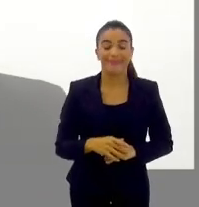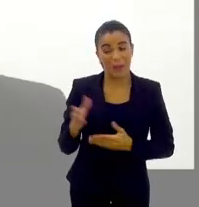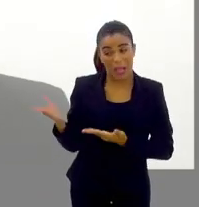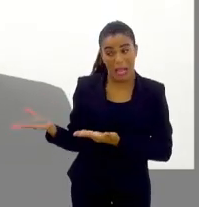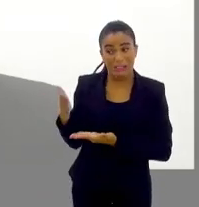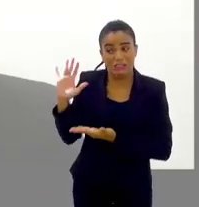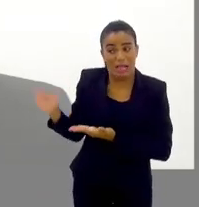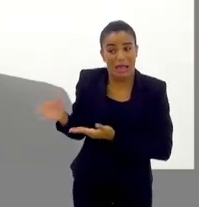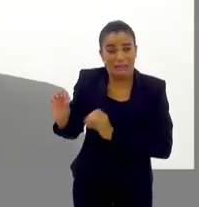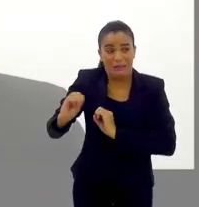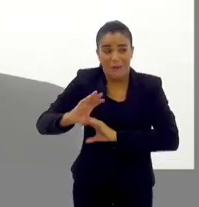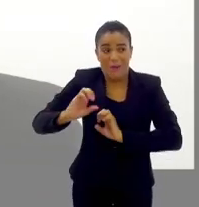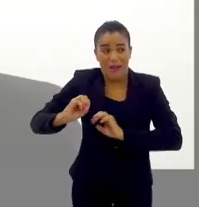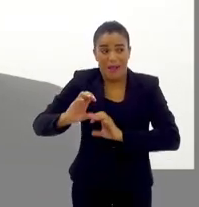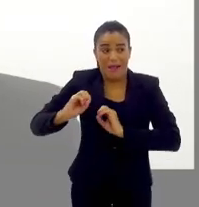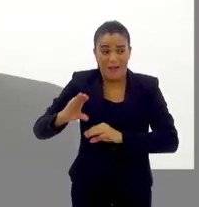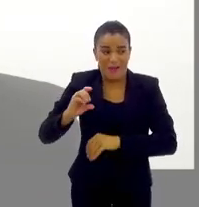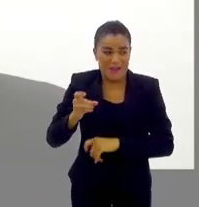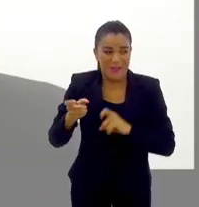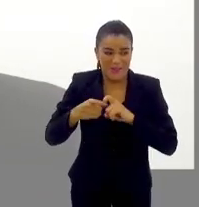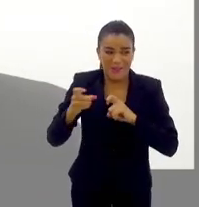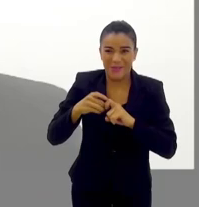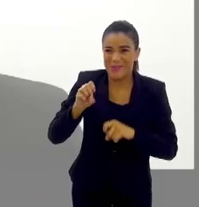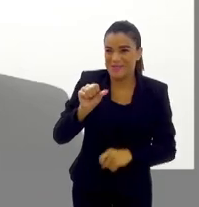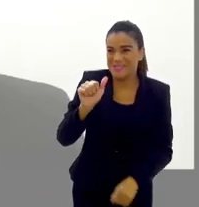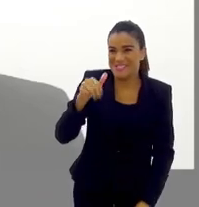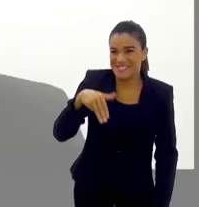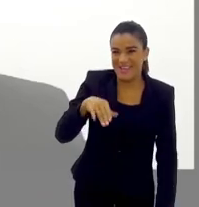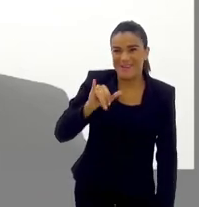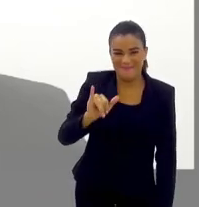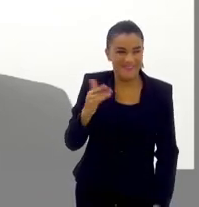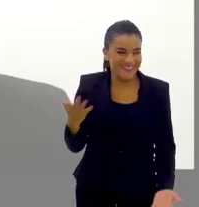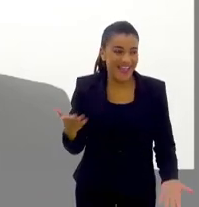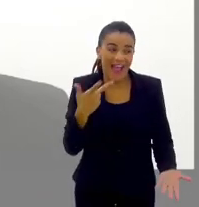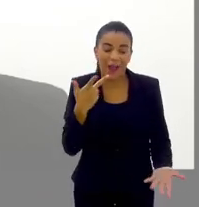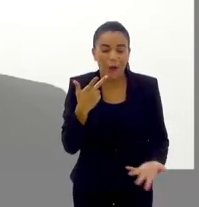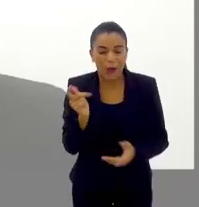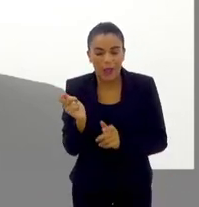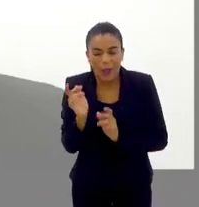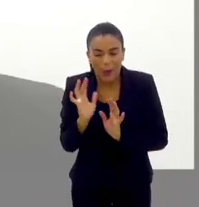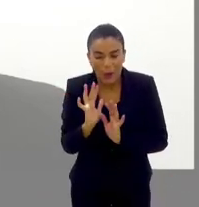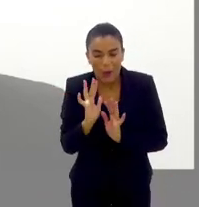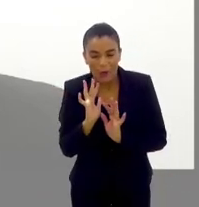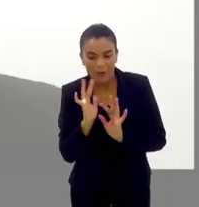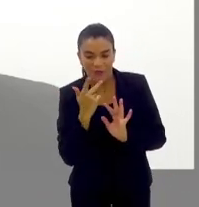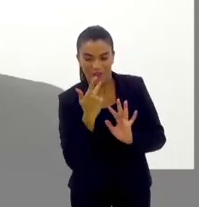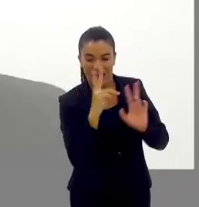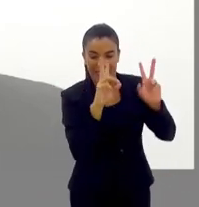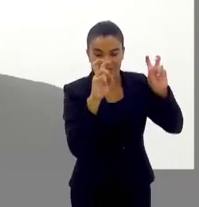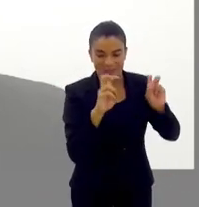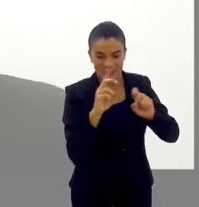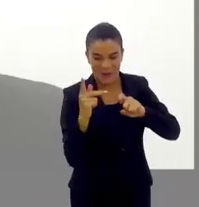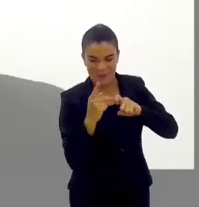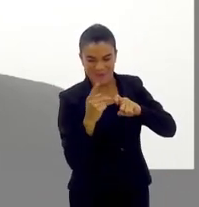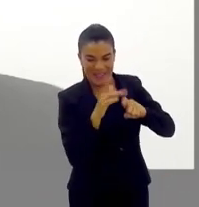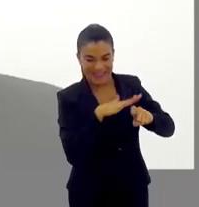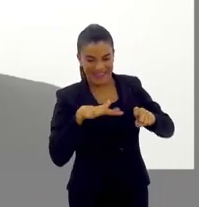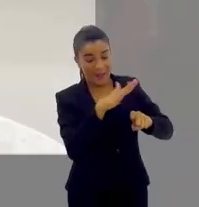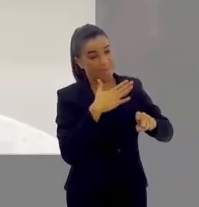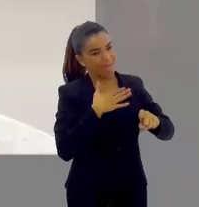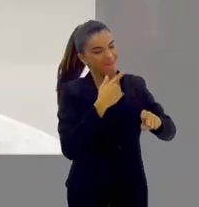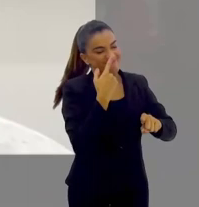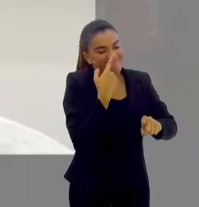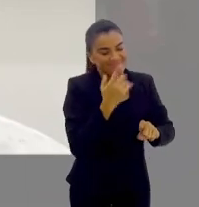Bem, o Dr. Sam me deu uma aula, né? Então depois da aula o Dr. Sam fica mais complicado. Vou puxar um pouco a sardinha para o meu lado